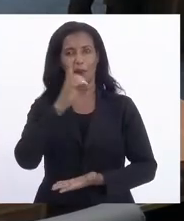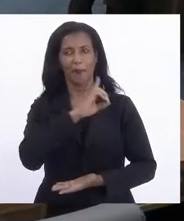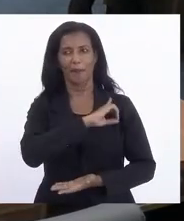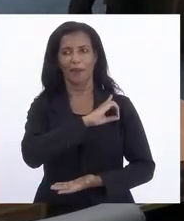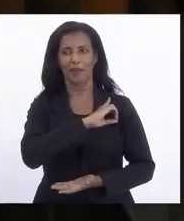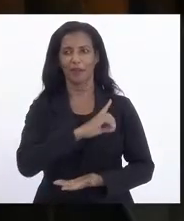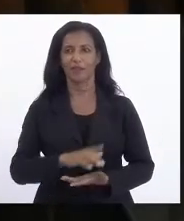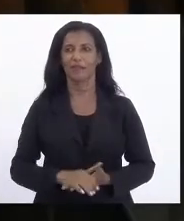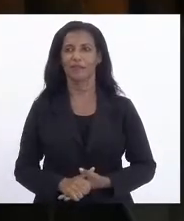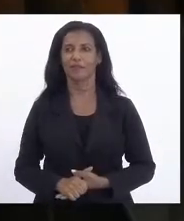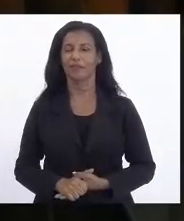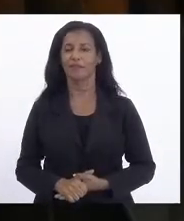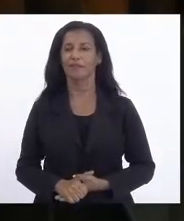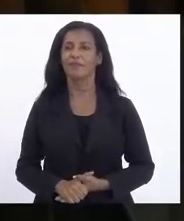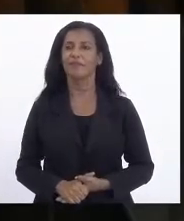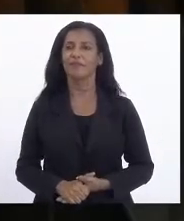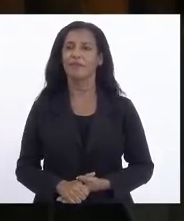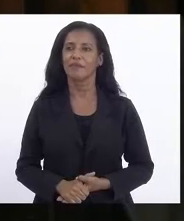Marta Rocha.